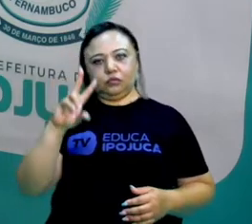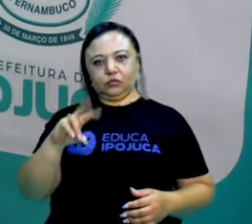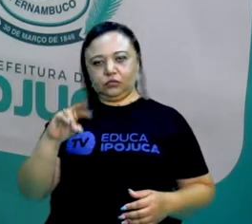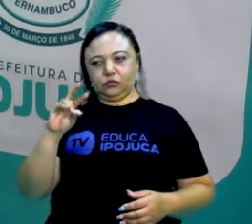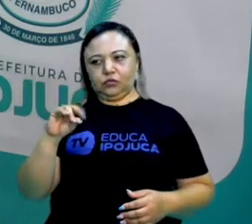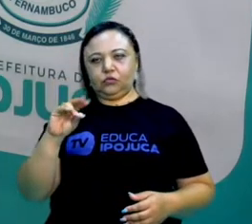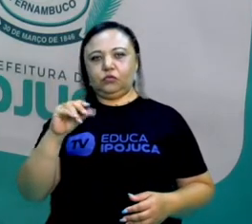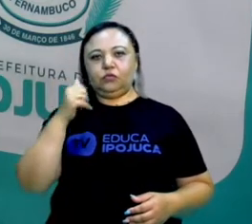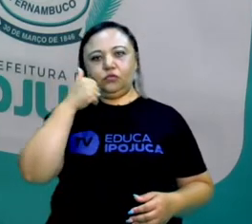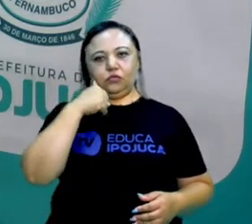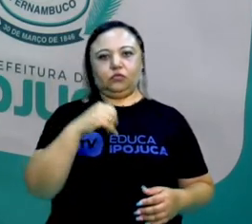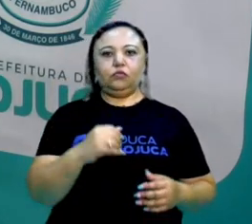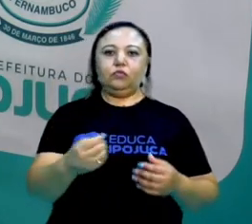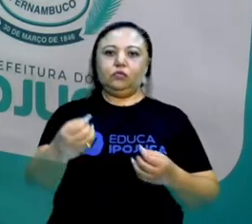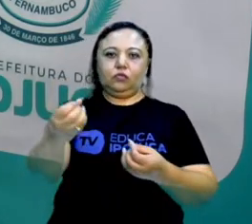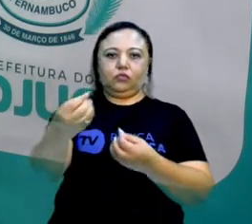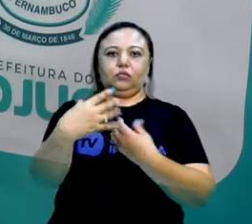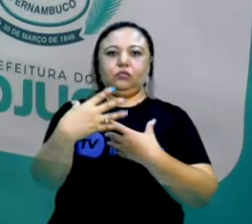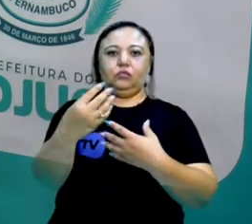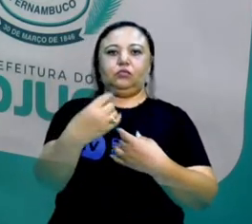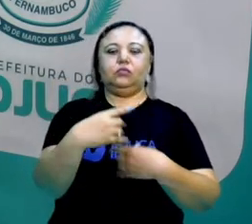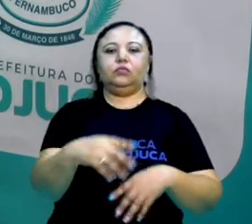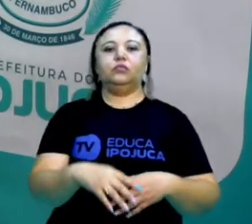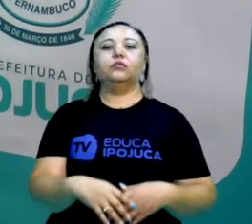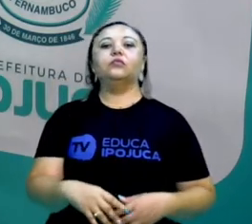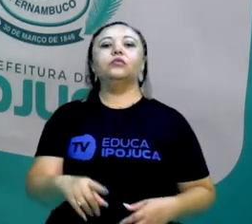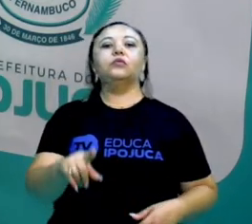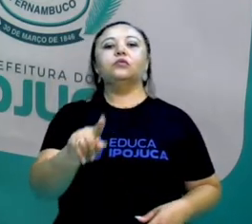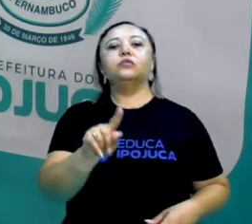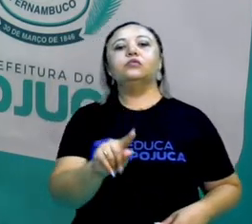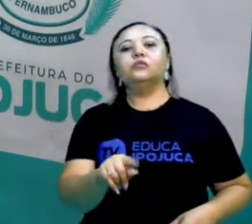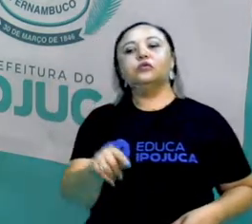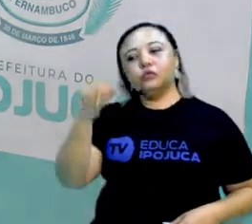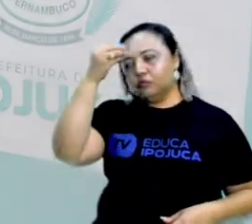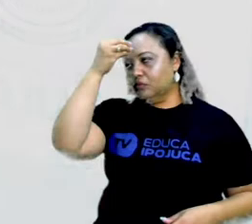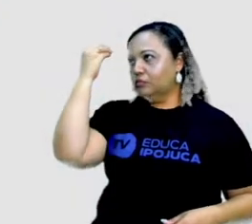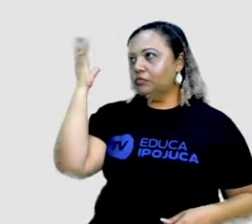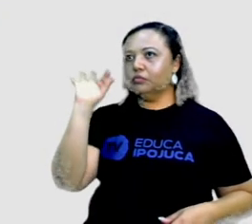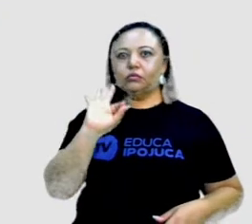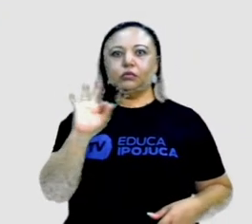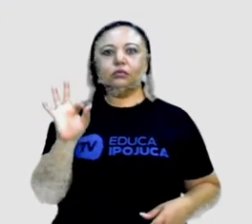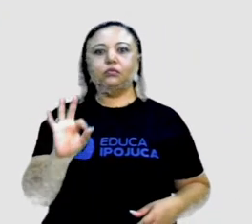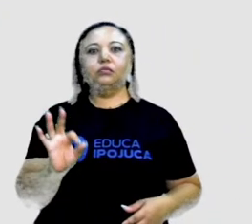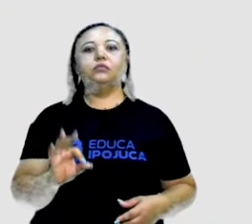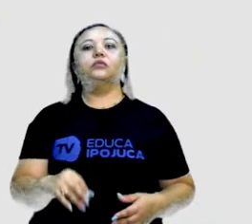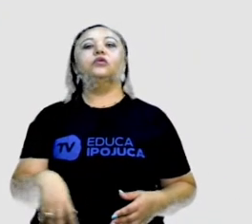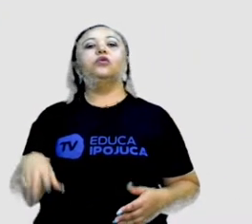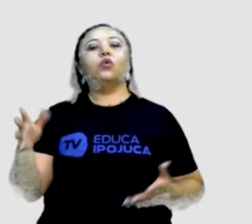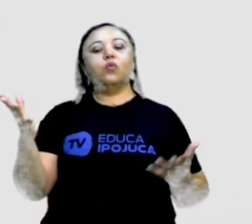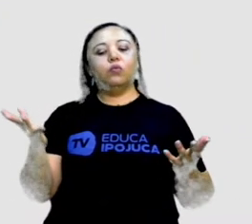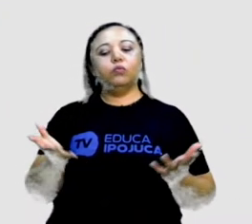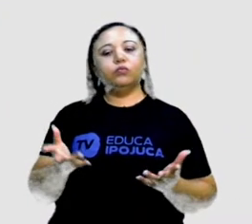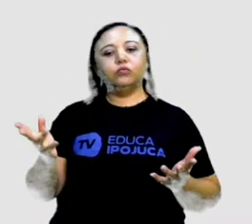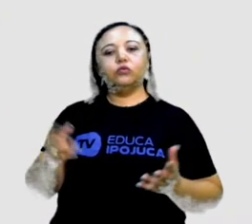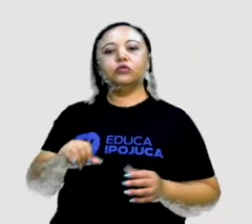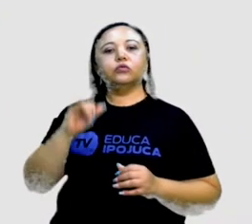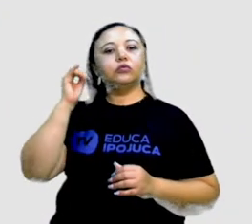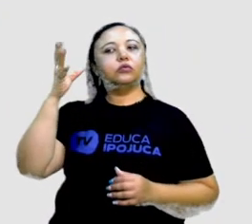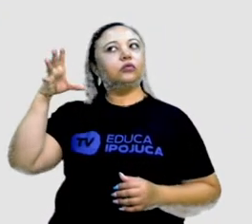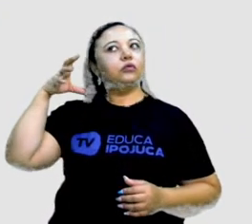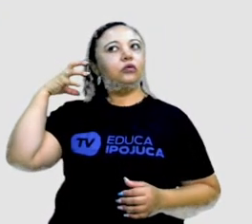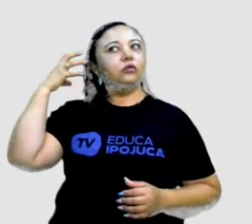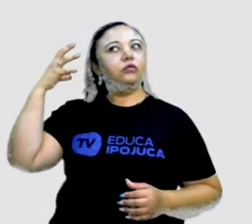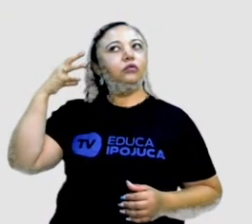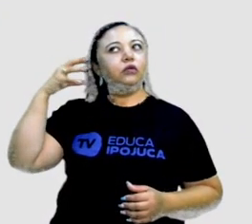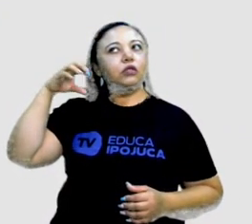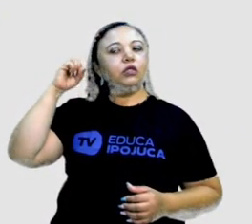era pequena, me ensinou uma coisa que nunca mais me esqueci. E hoje, ouvindo uma notícia no rádio,